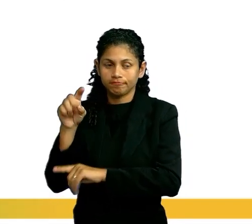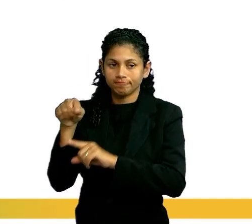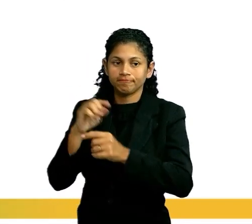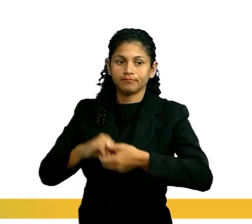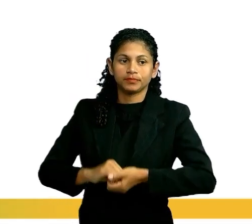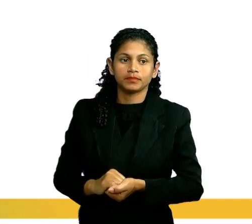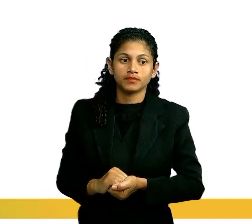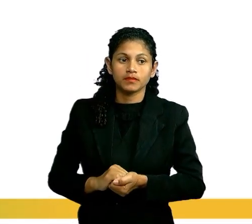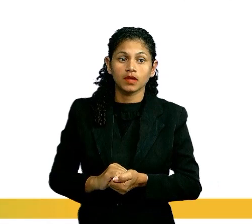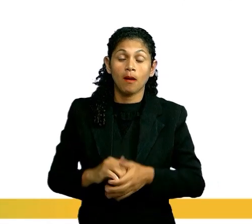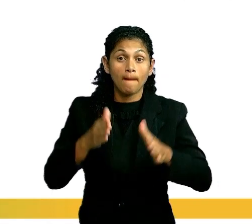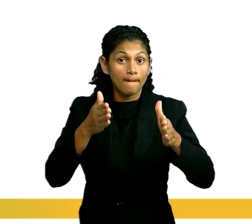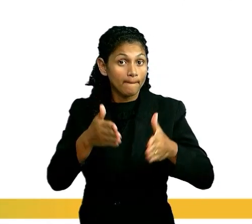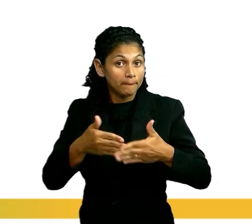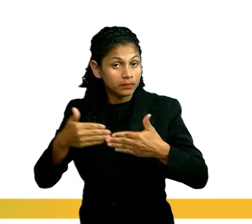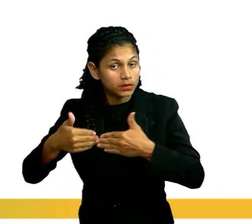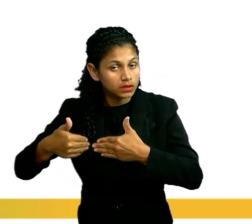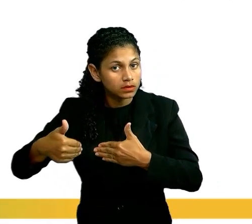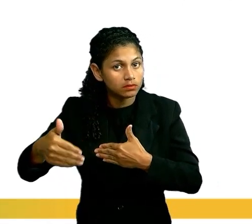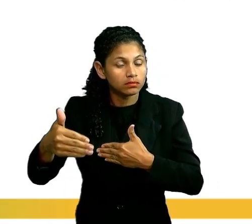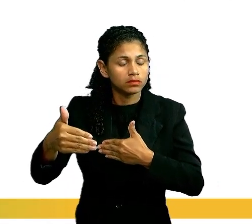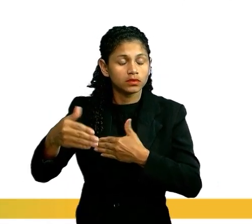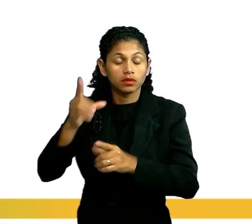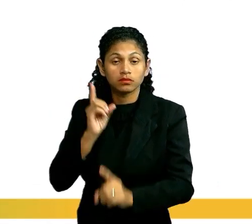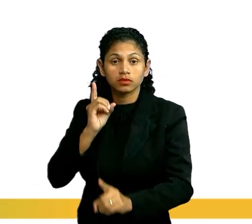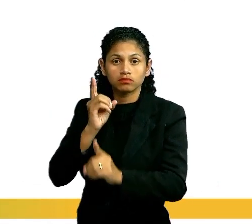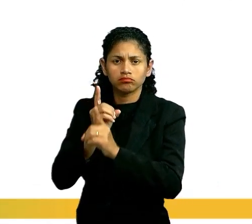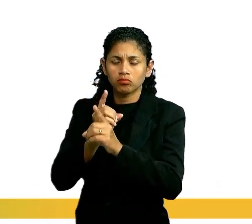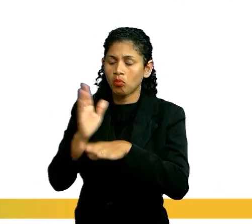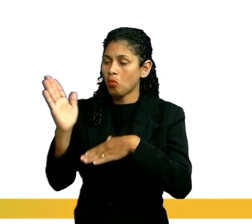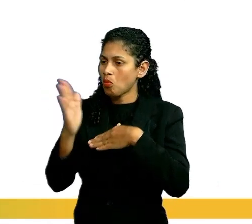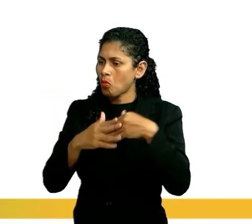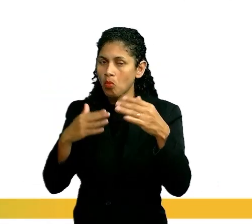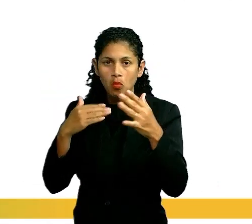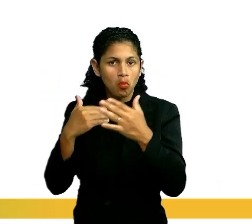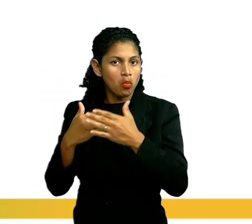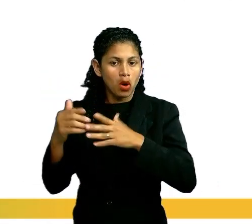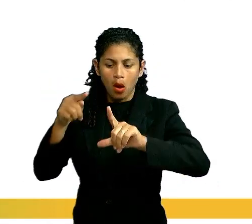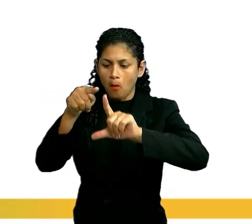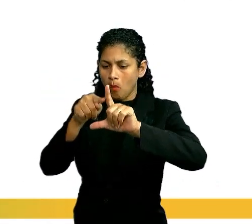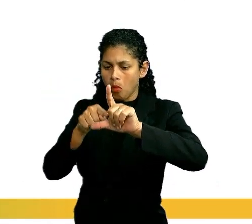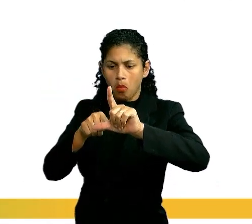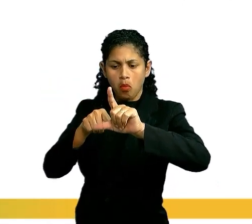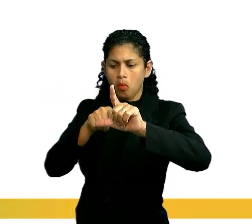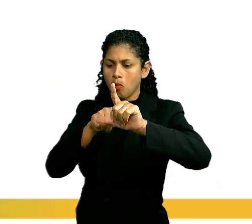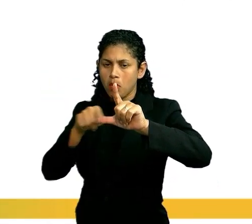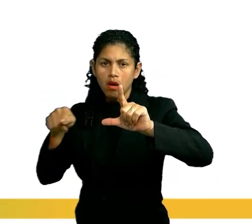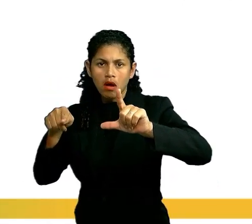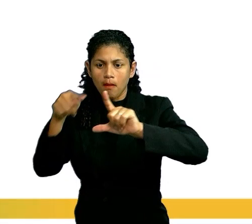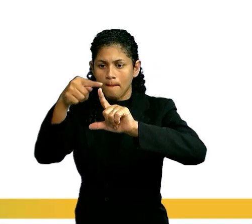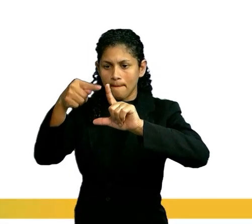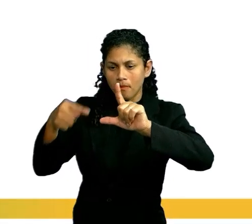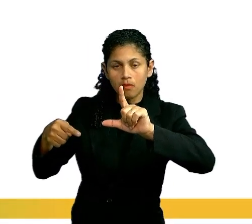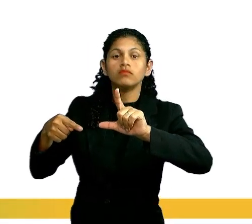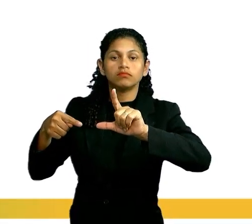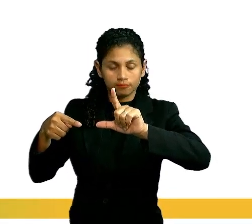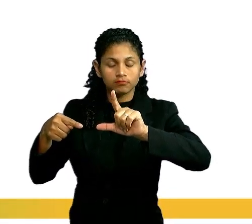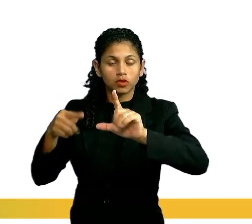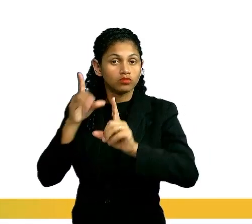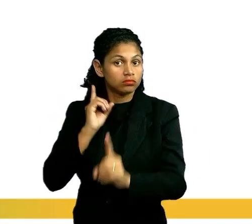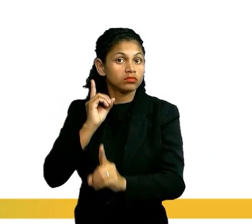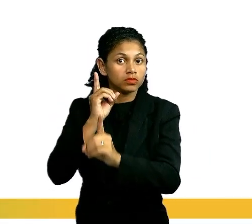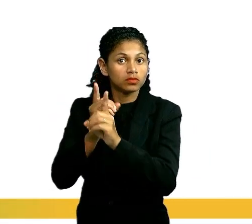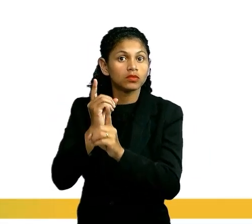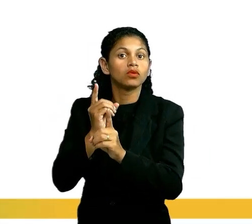partir desse teorema, é possível descobrir o valor de qualquer um dos lados de um triângulo retângulo, desde que eu conheça os outros